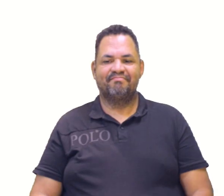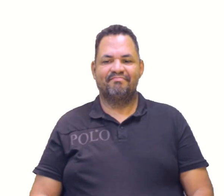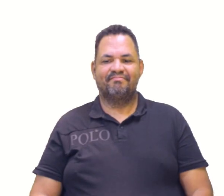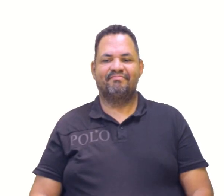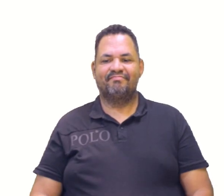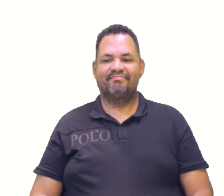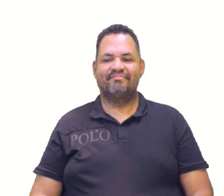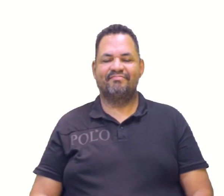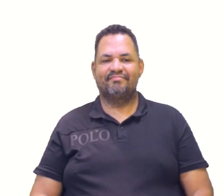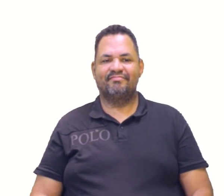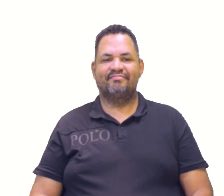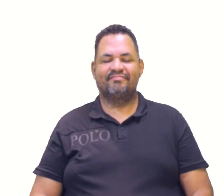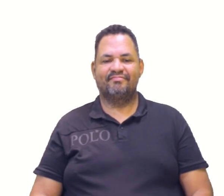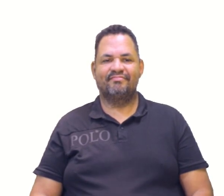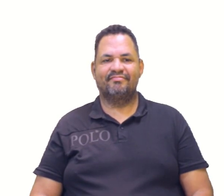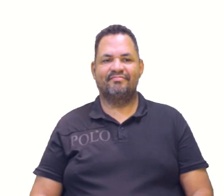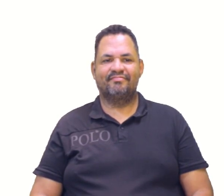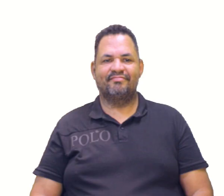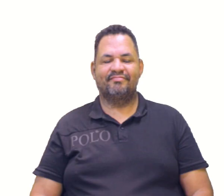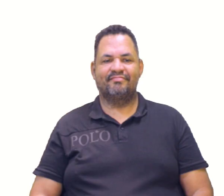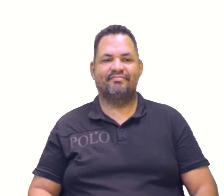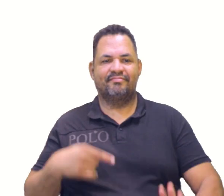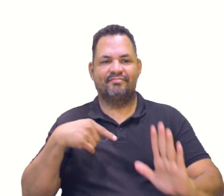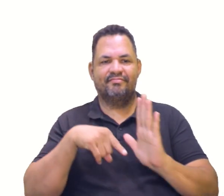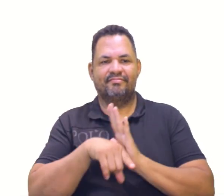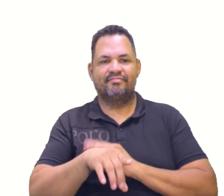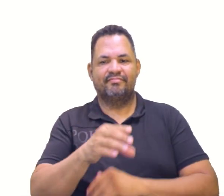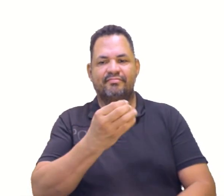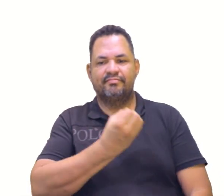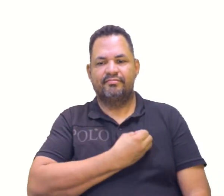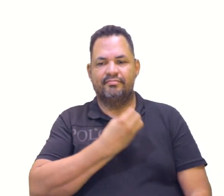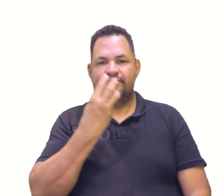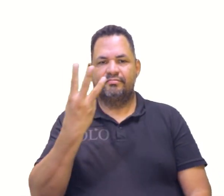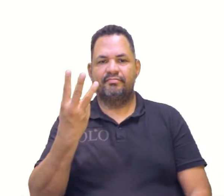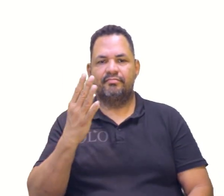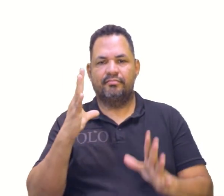Legal. Vamos de pergunta de número 3.